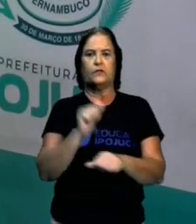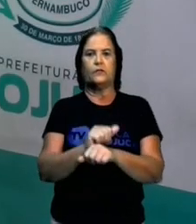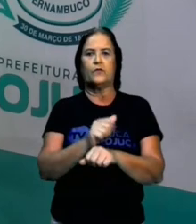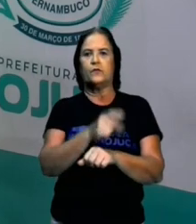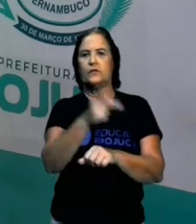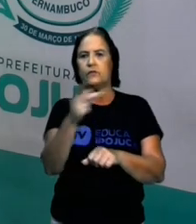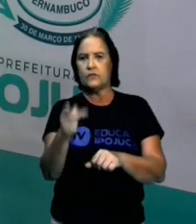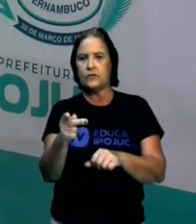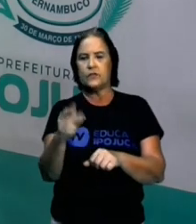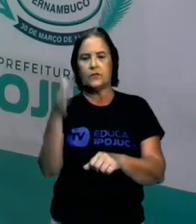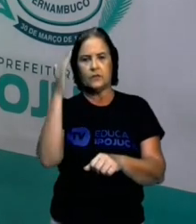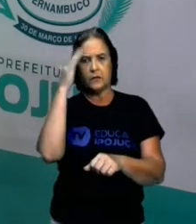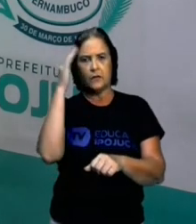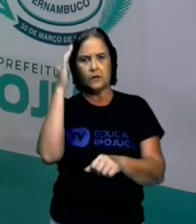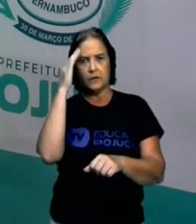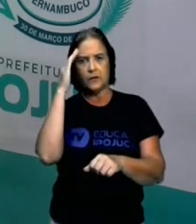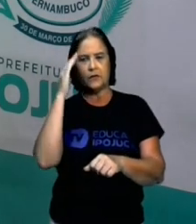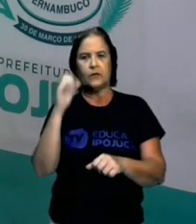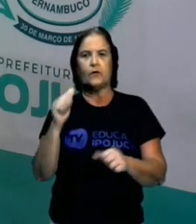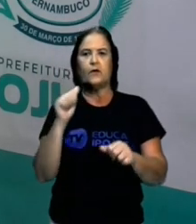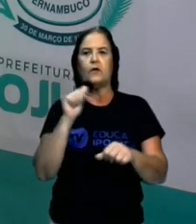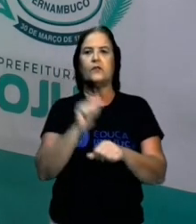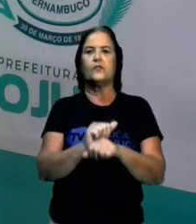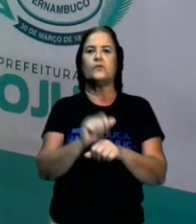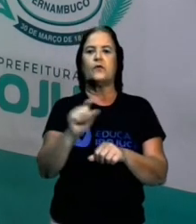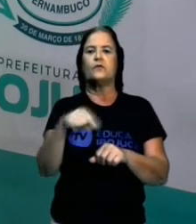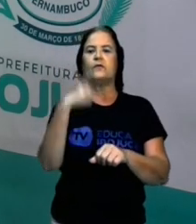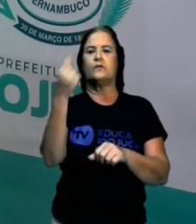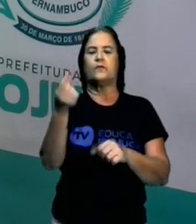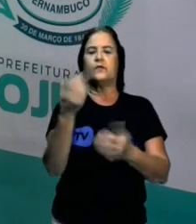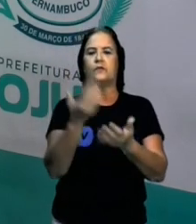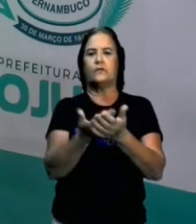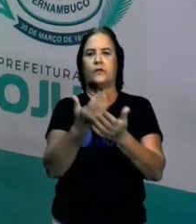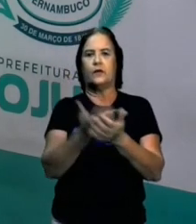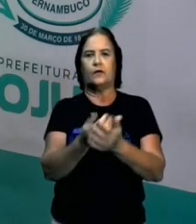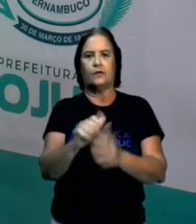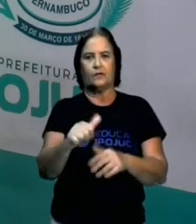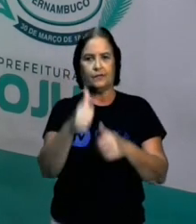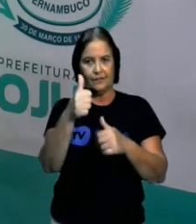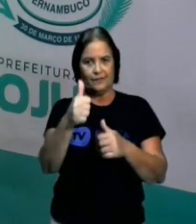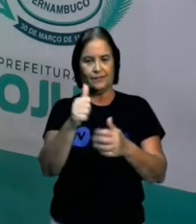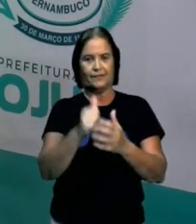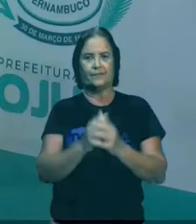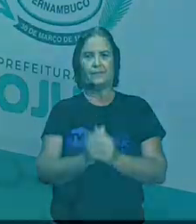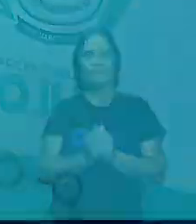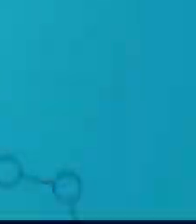espero que vocês tenham entendido e eu aguardo vocês na nossa próxima aula. Valeu!